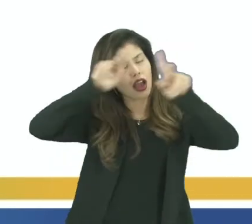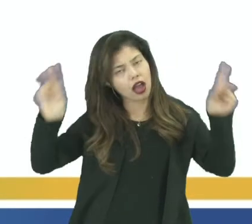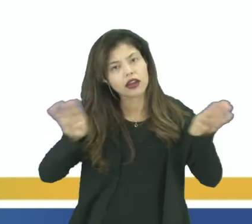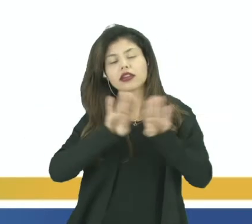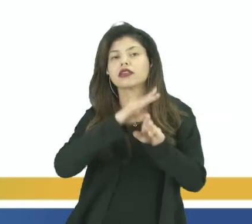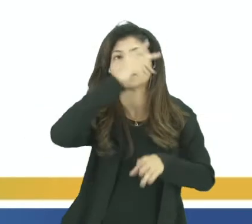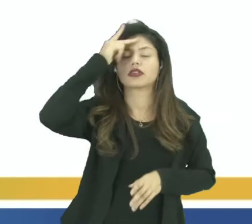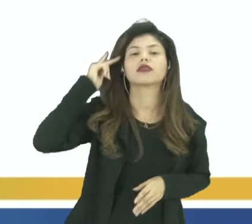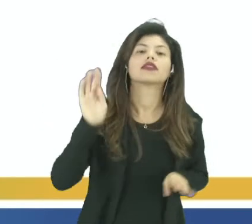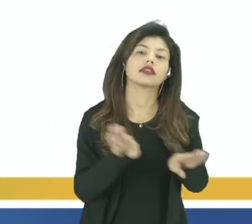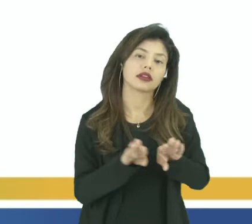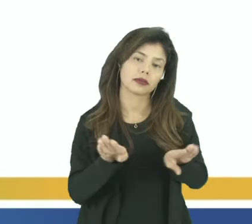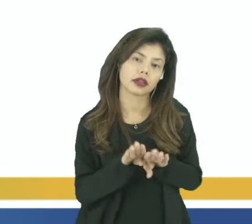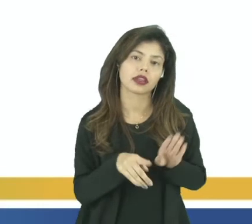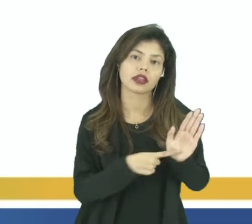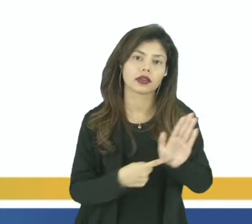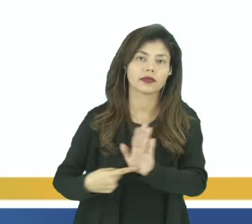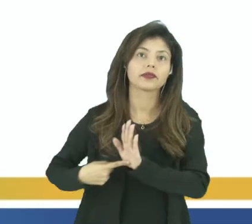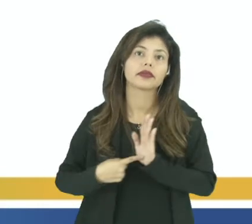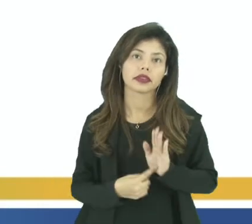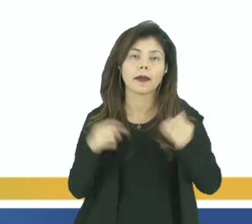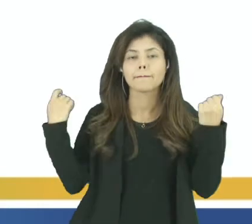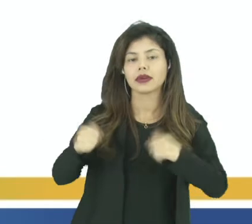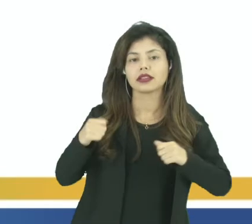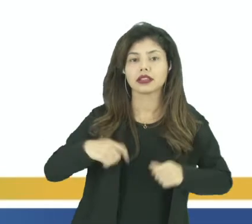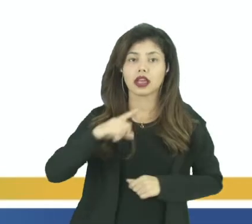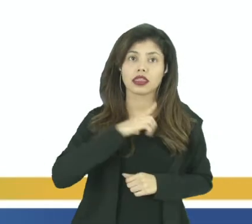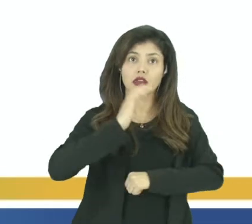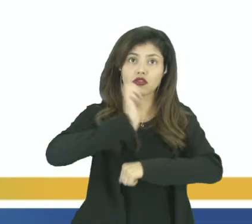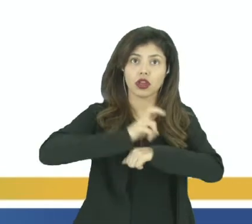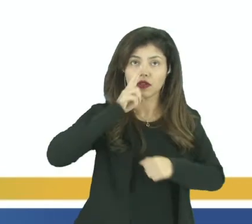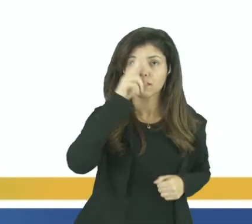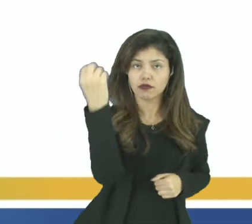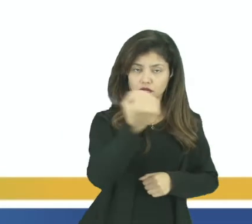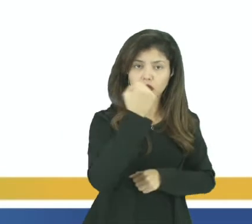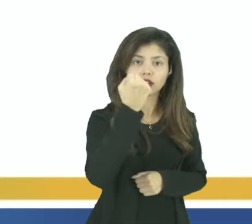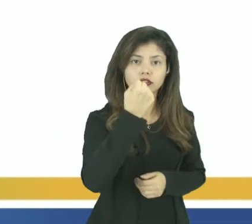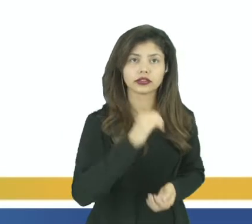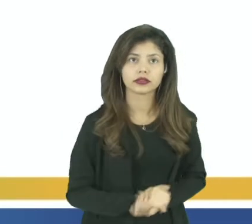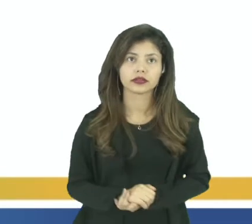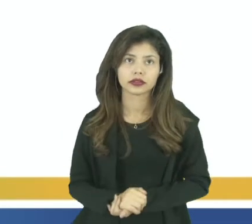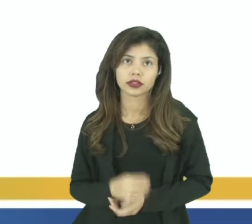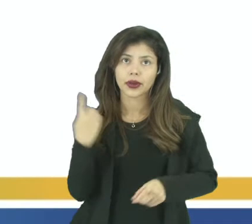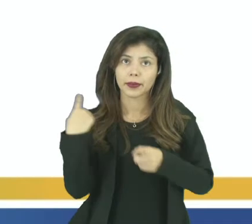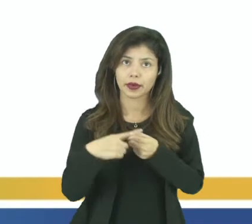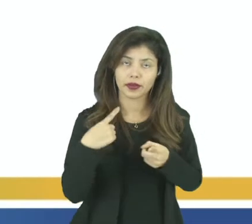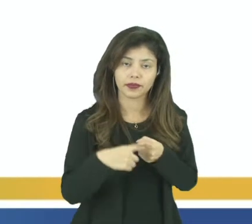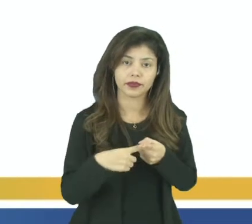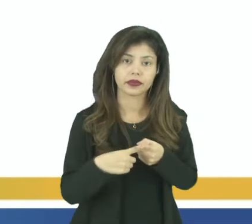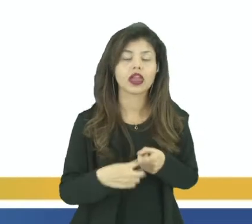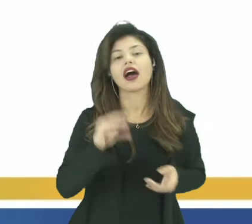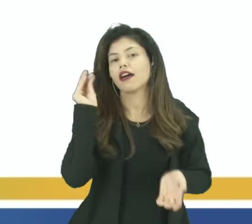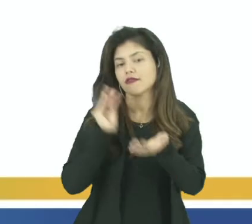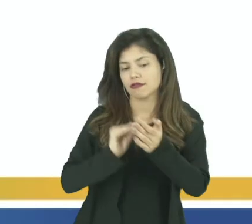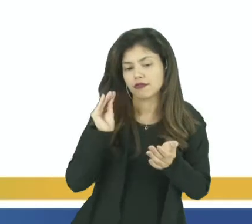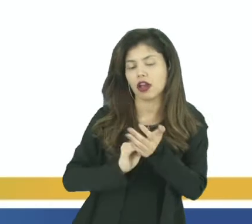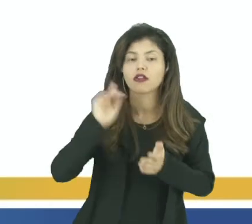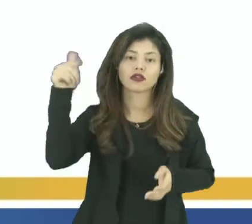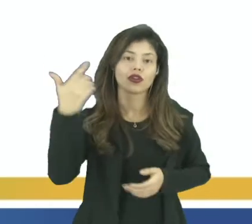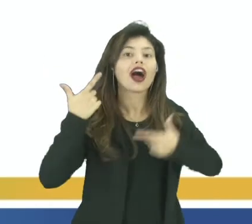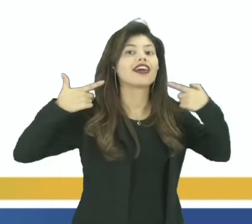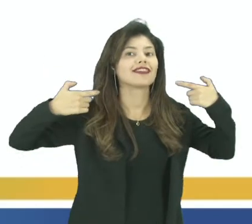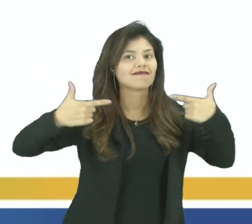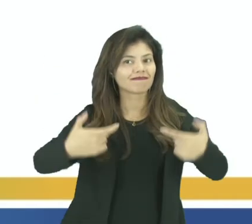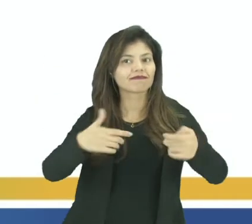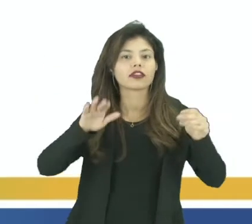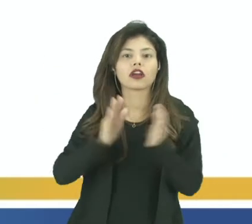vai dizer o seguinte, né? Para Hobbes, os homens precisam de um Estado forte, pois a ausência de um poder superior resulta em guerra.